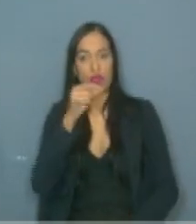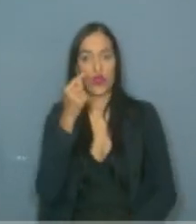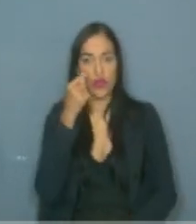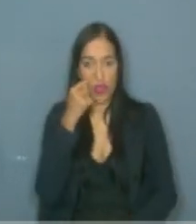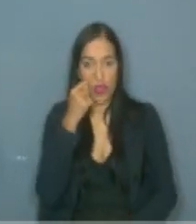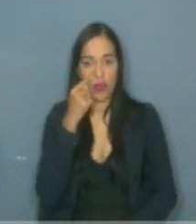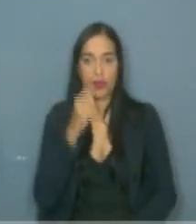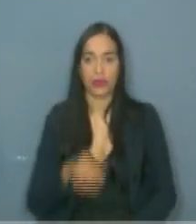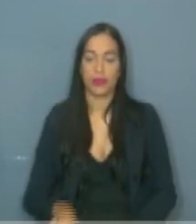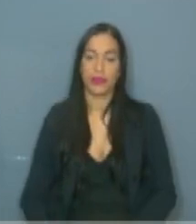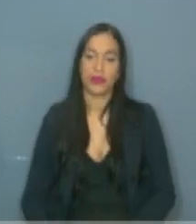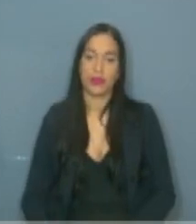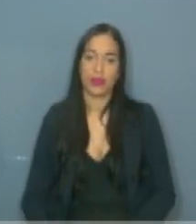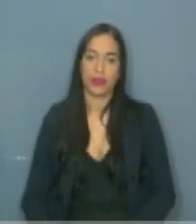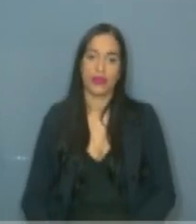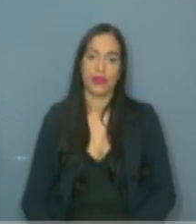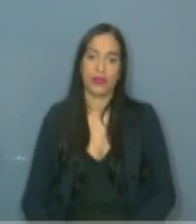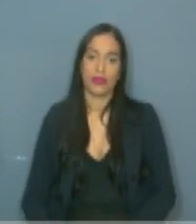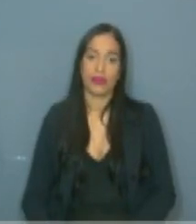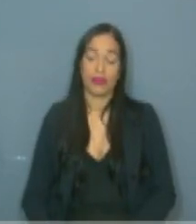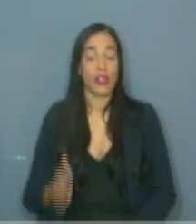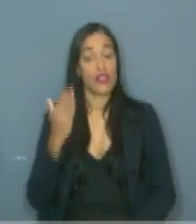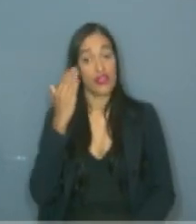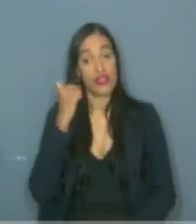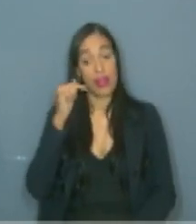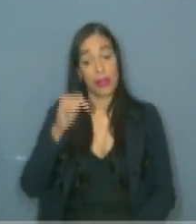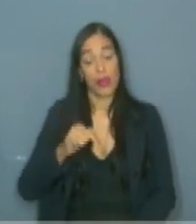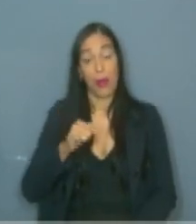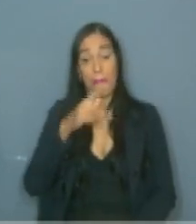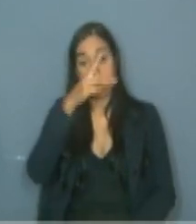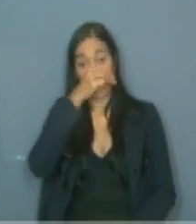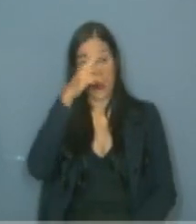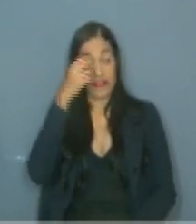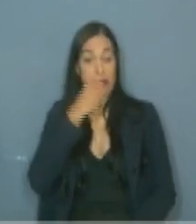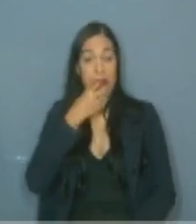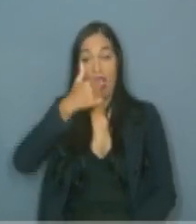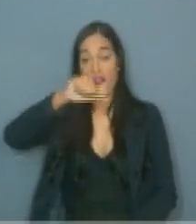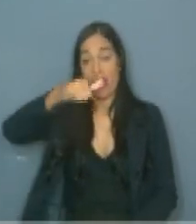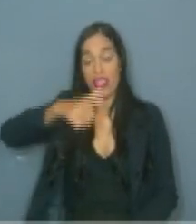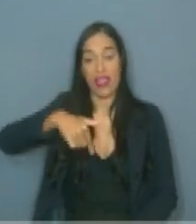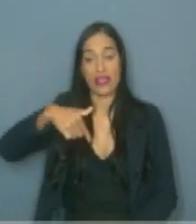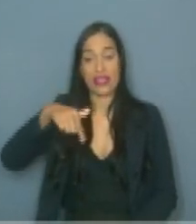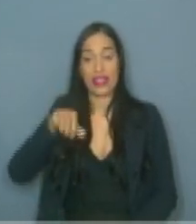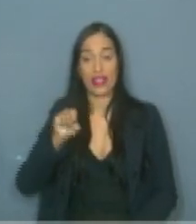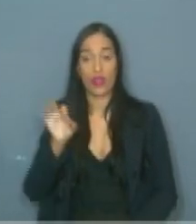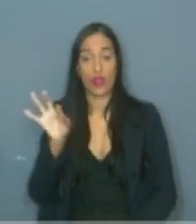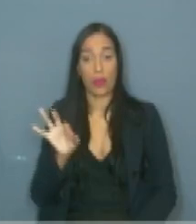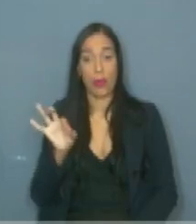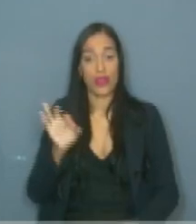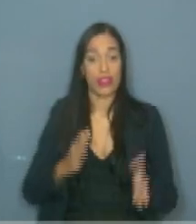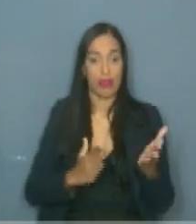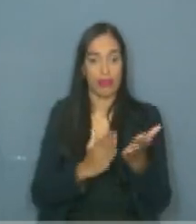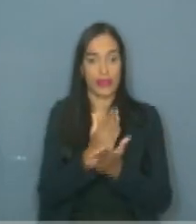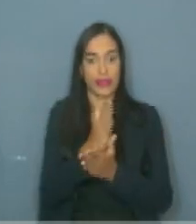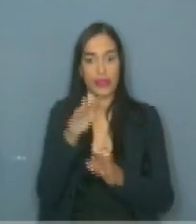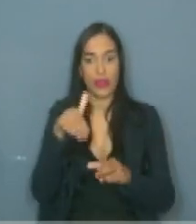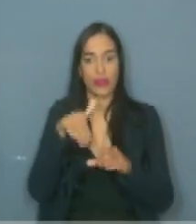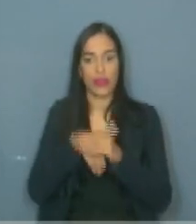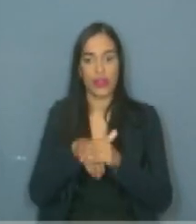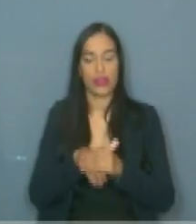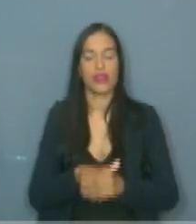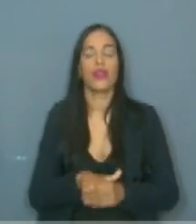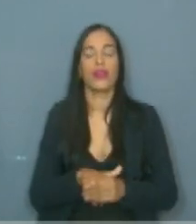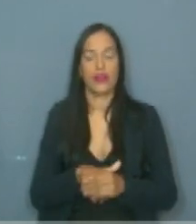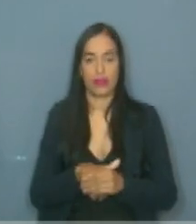prova disso é o recente resultado eleitoral, onde a gente saiu com um prefeito extremamente bem avaliado, com 78% de aprovação